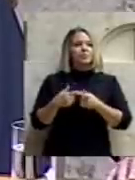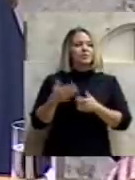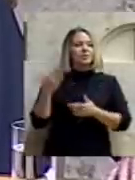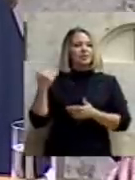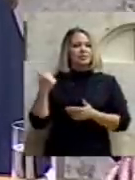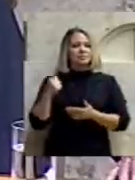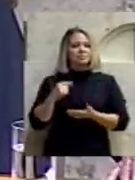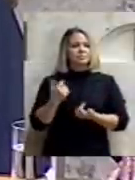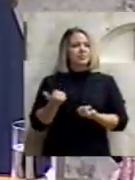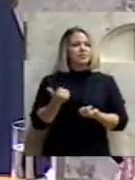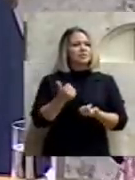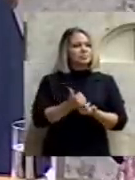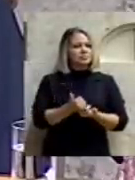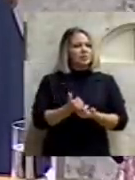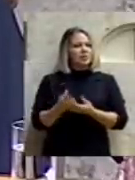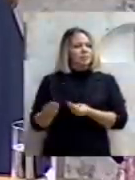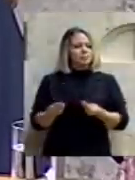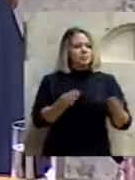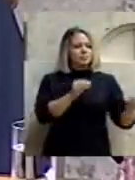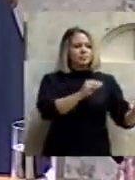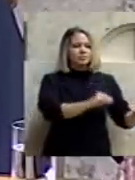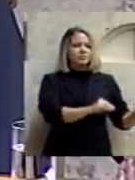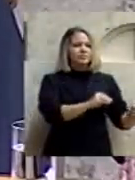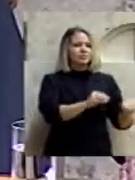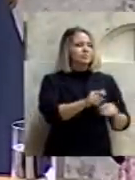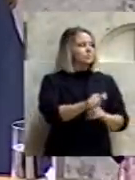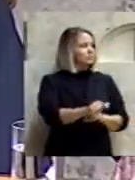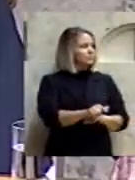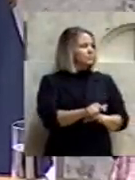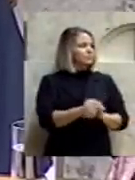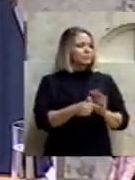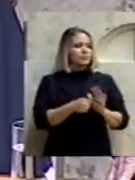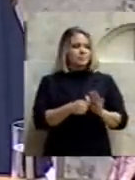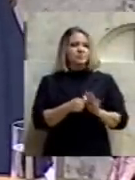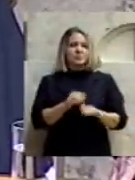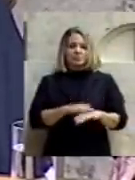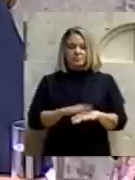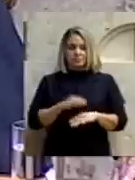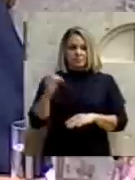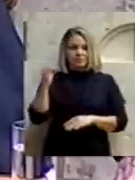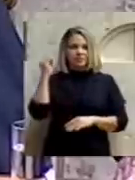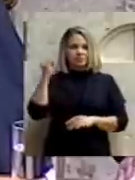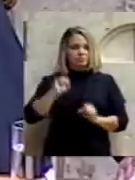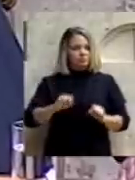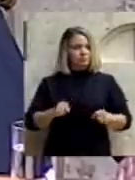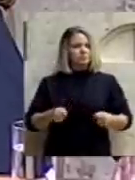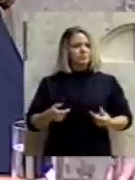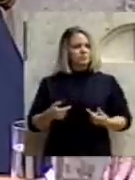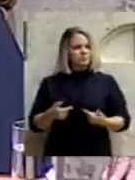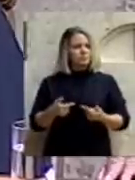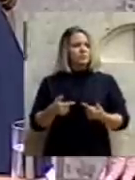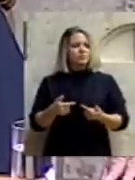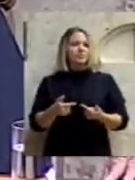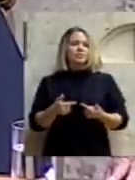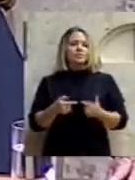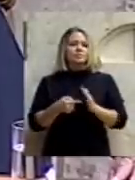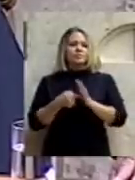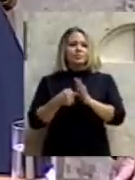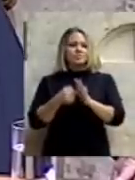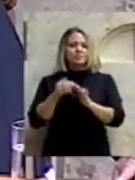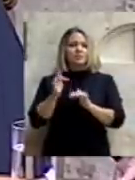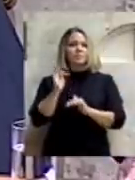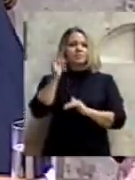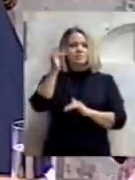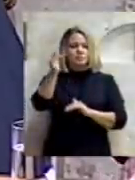periódico e sucessivamente transferido a novas mãos, que, empenhando o máximo dos seus esforços, levarão adiante a missão de